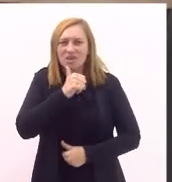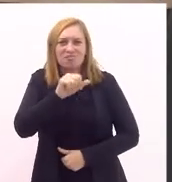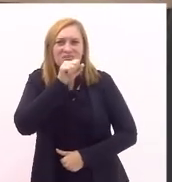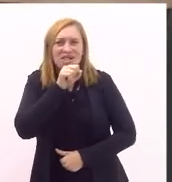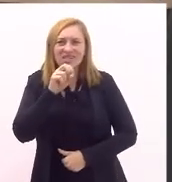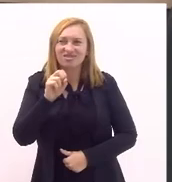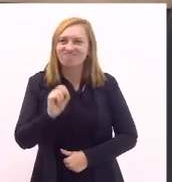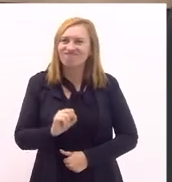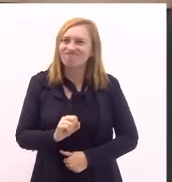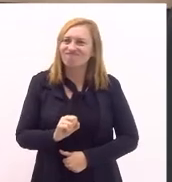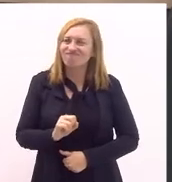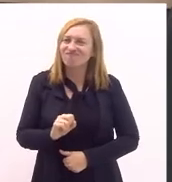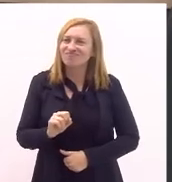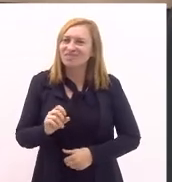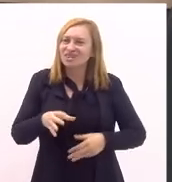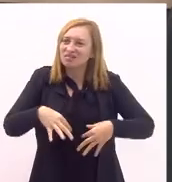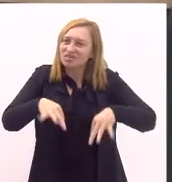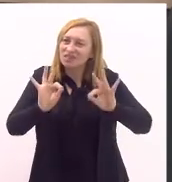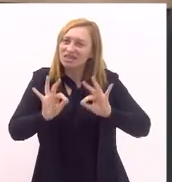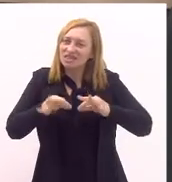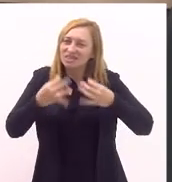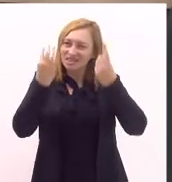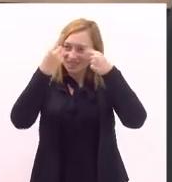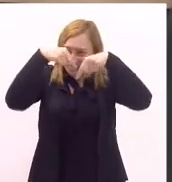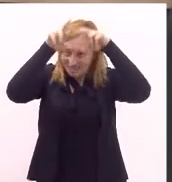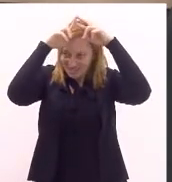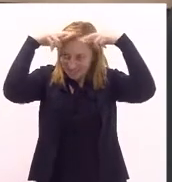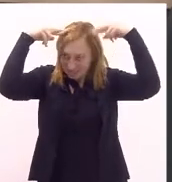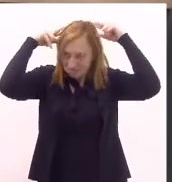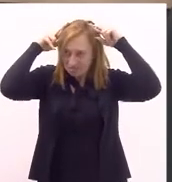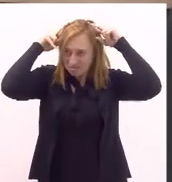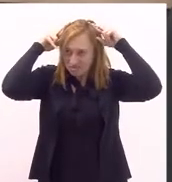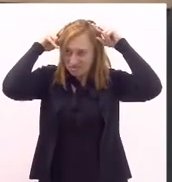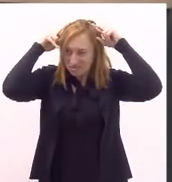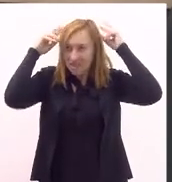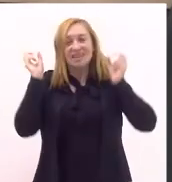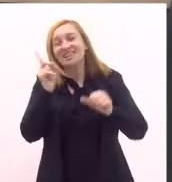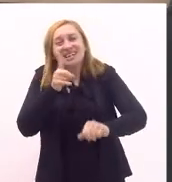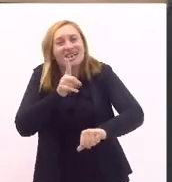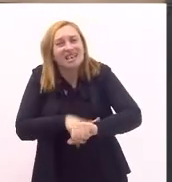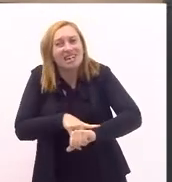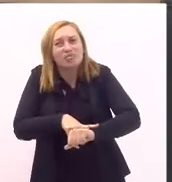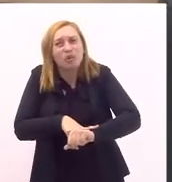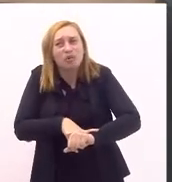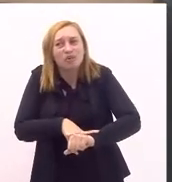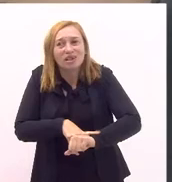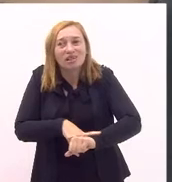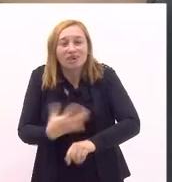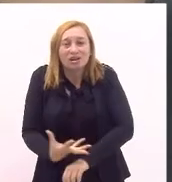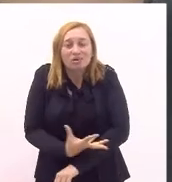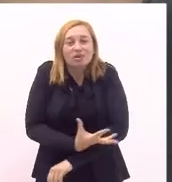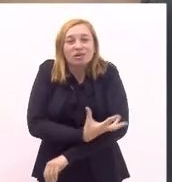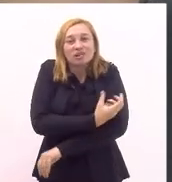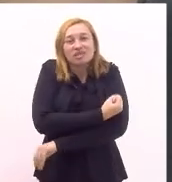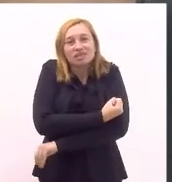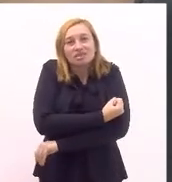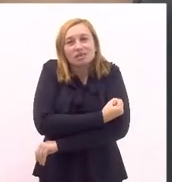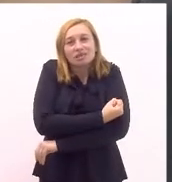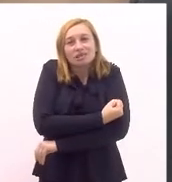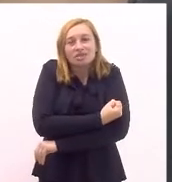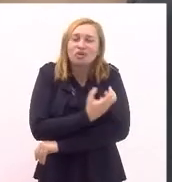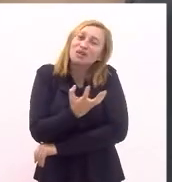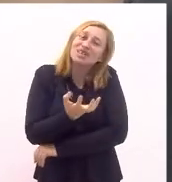mãe um lencinho amarrado na cabeça e naquele momento eu até me emociono